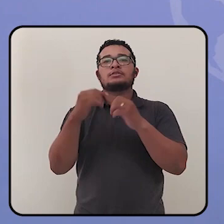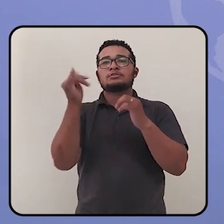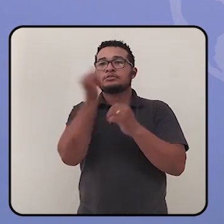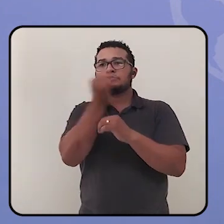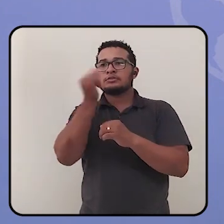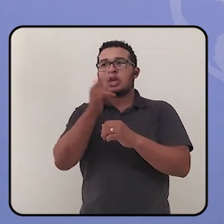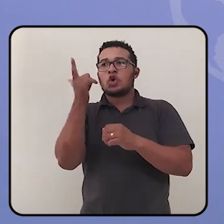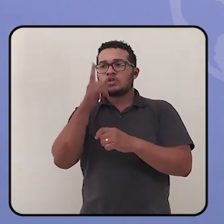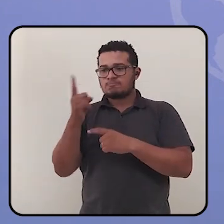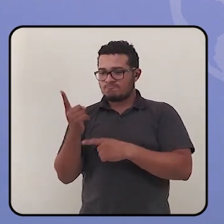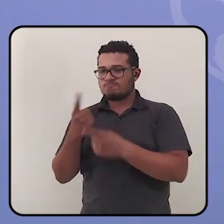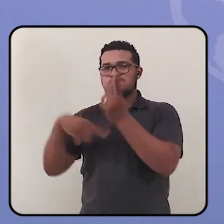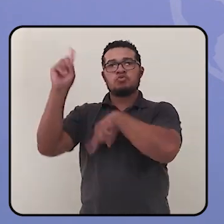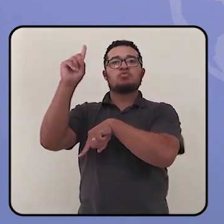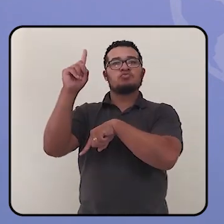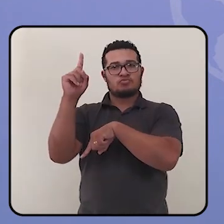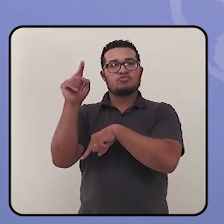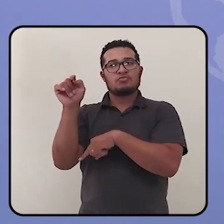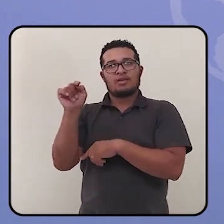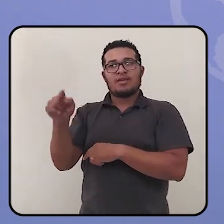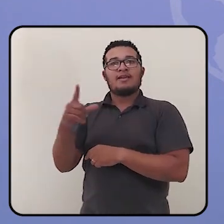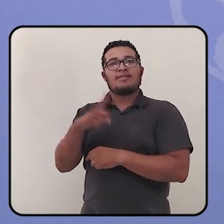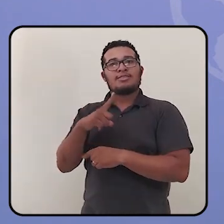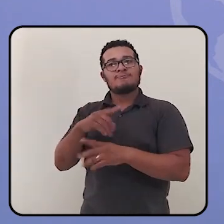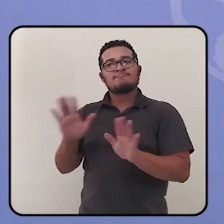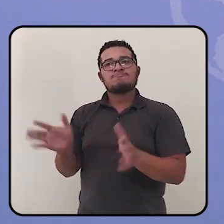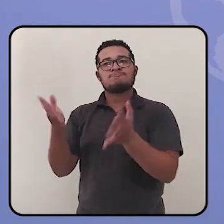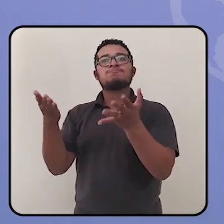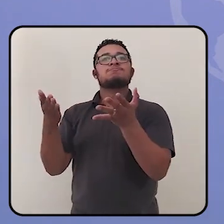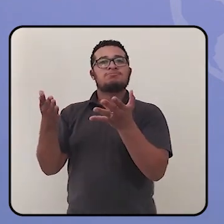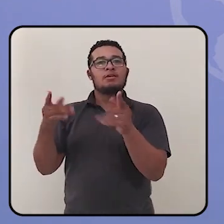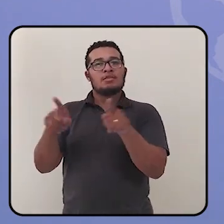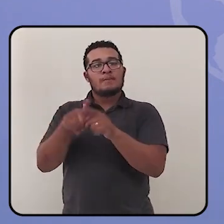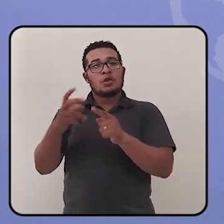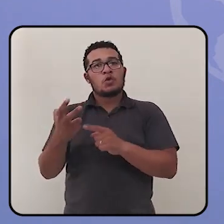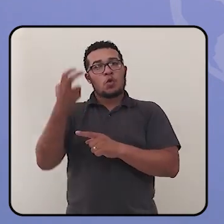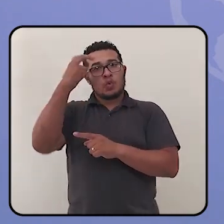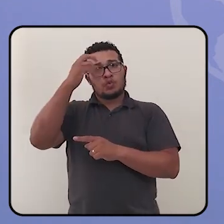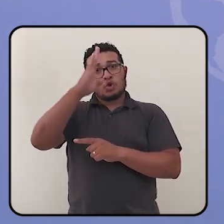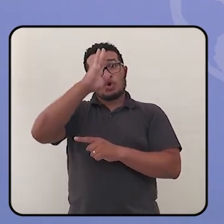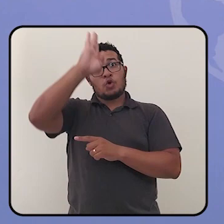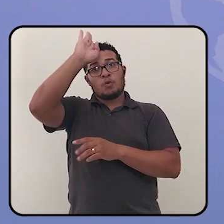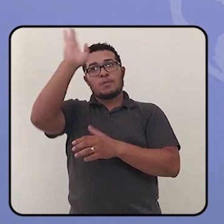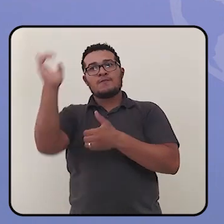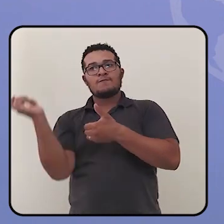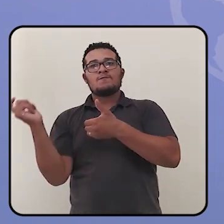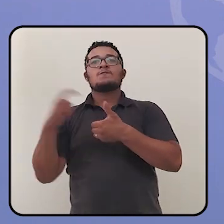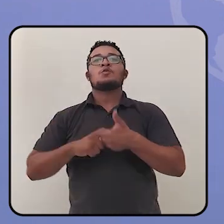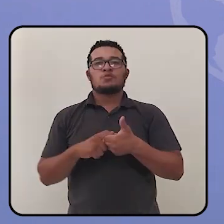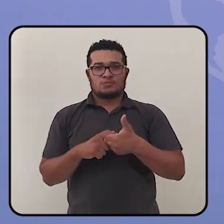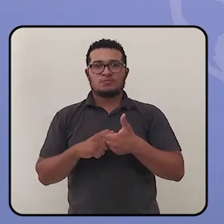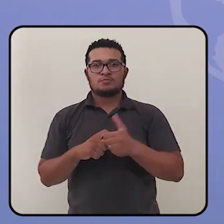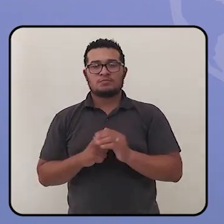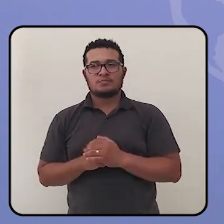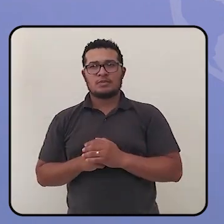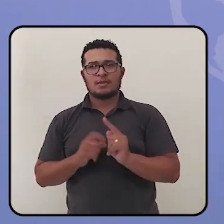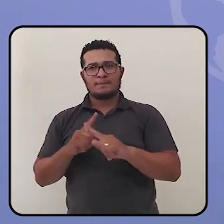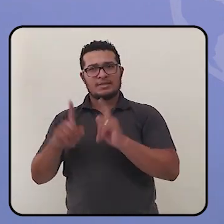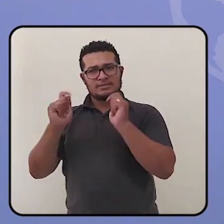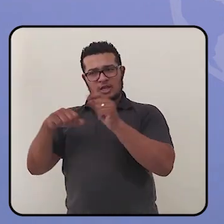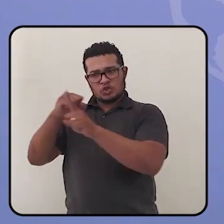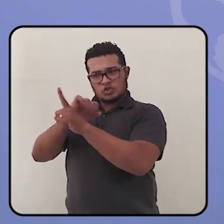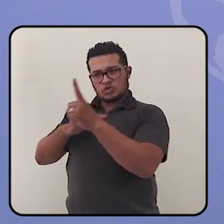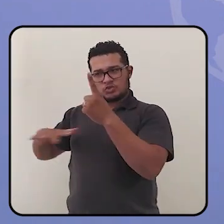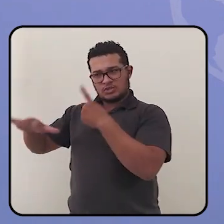processo de renascer tentar fazer com que a cultura grega romana voltasse à vida mas não é possível